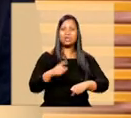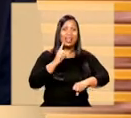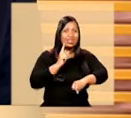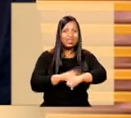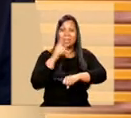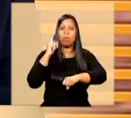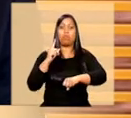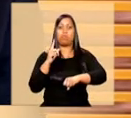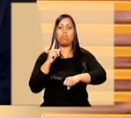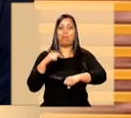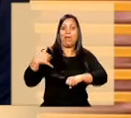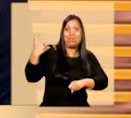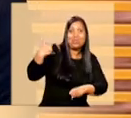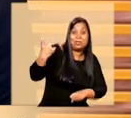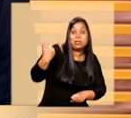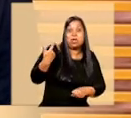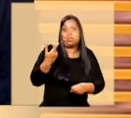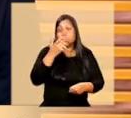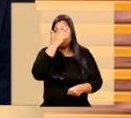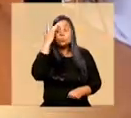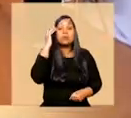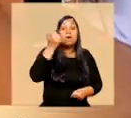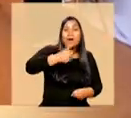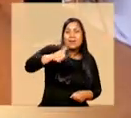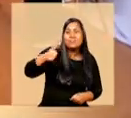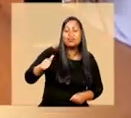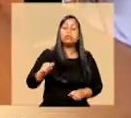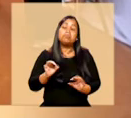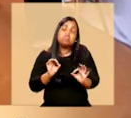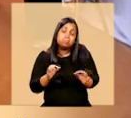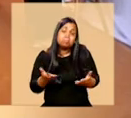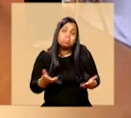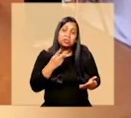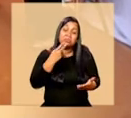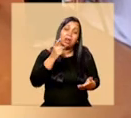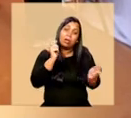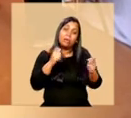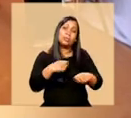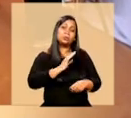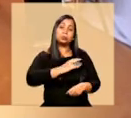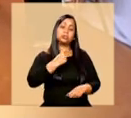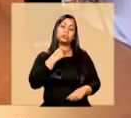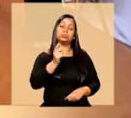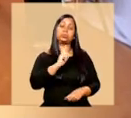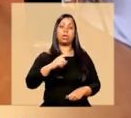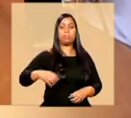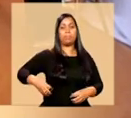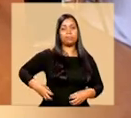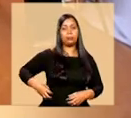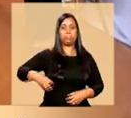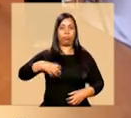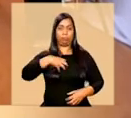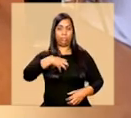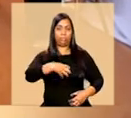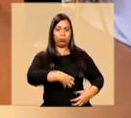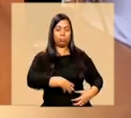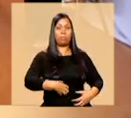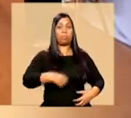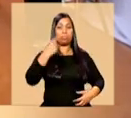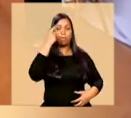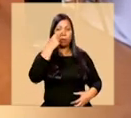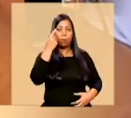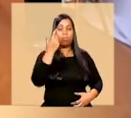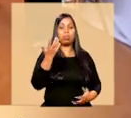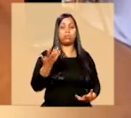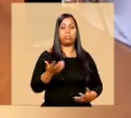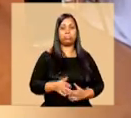ali na hora, de acordo com a idade, tudo a gente avalia e eventualmente pode falar, não, o coração não dá, mas dá o fígado, dá o rim,